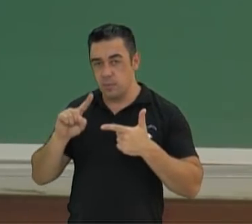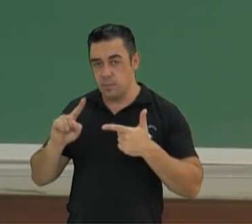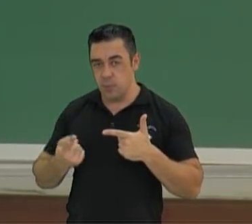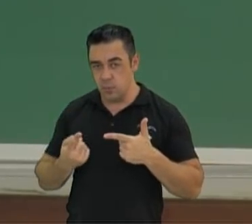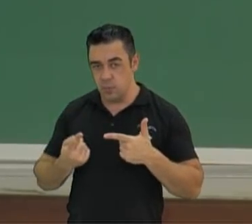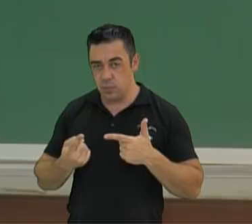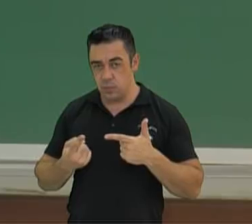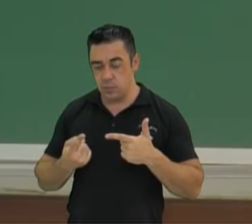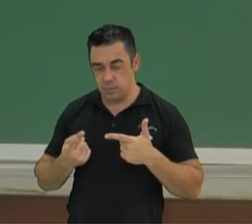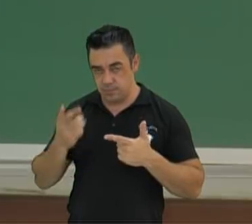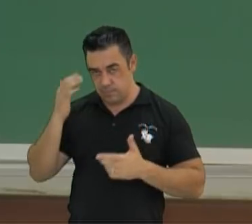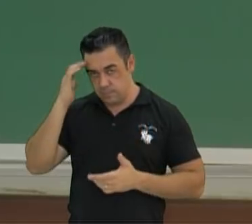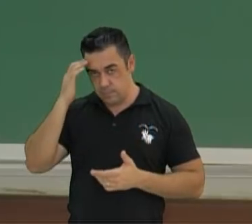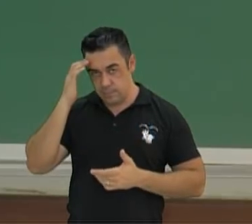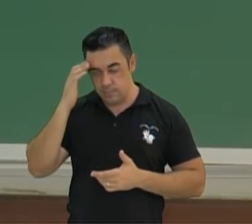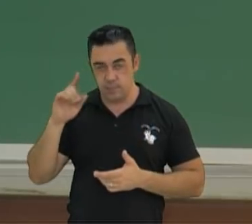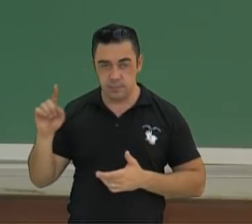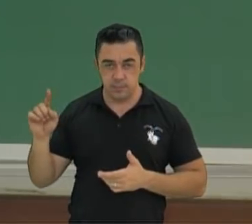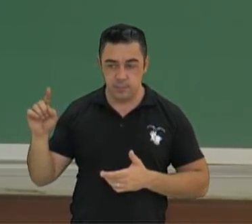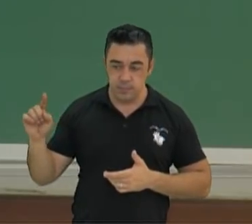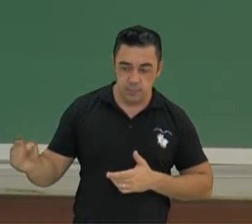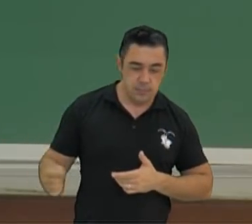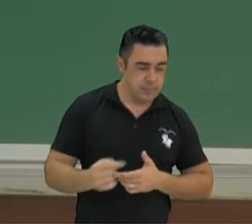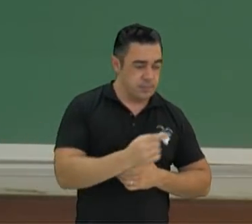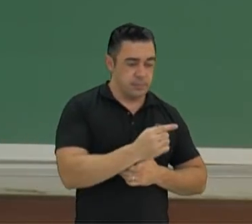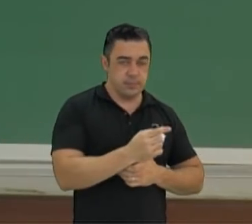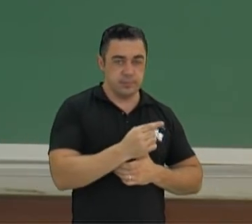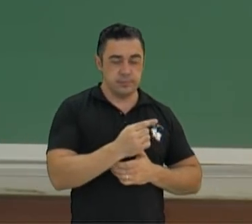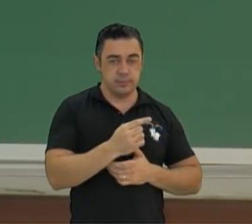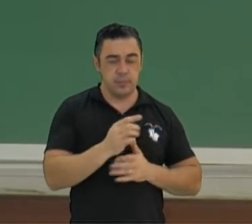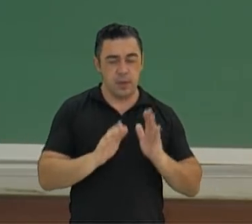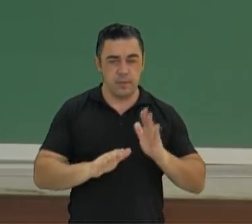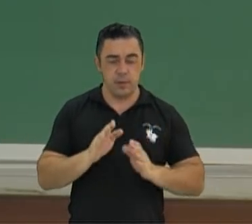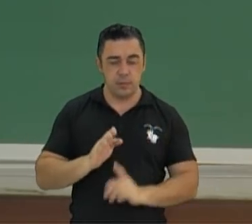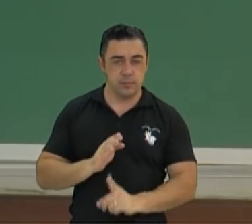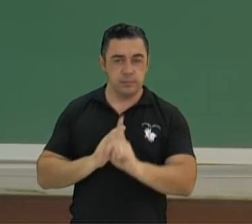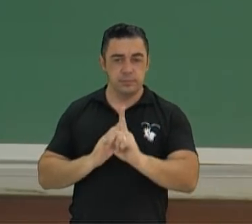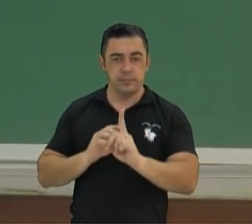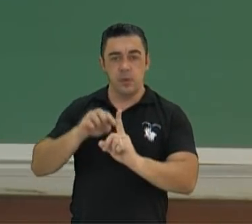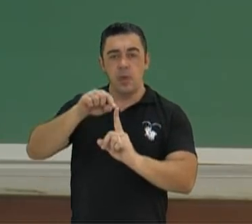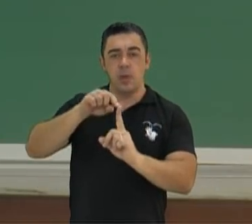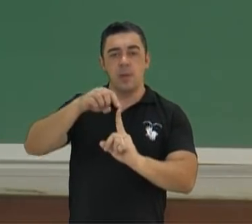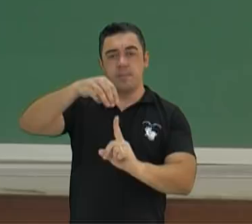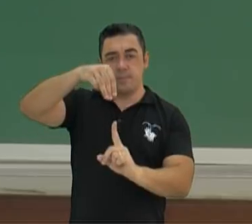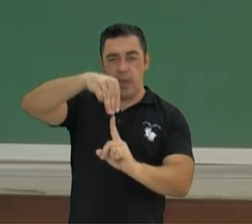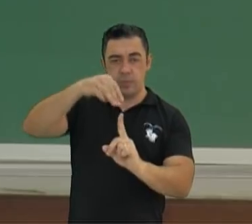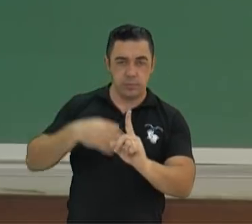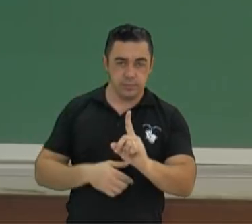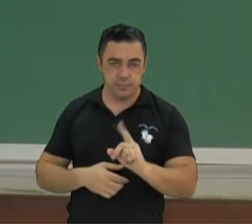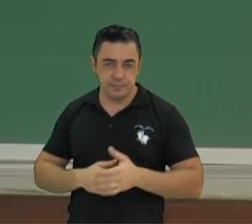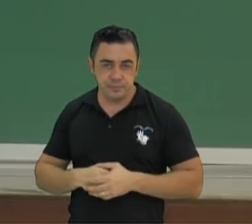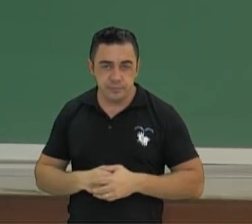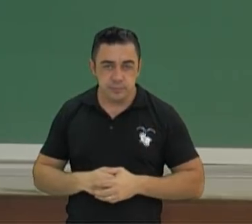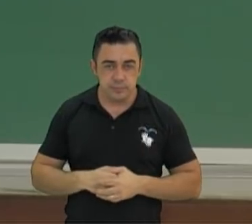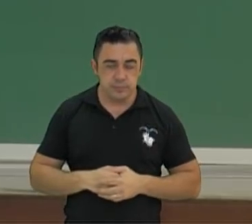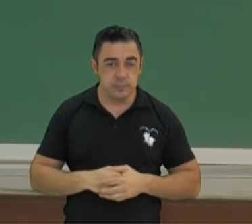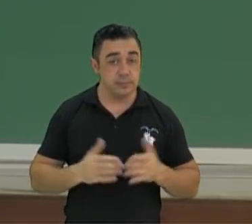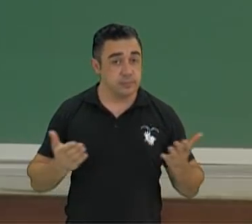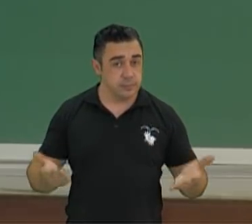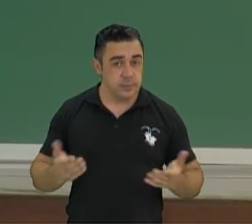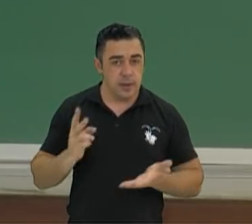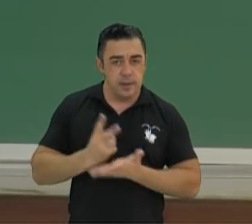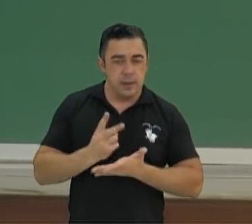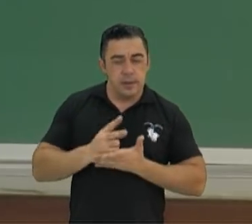gente esteja no centímetro cúbico e tenha que voltar para o metro cúbico. Então, o que a gente tem que sempre lembrar?